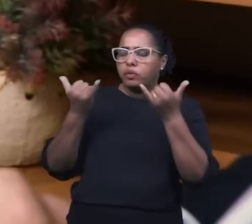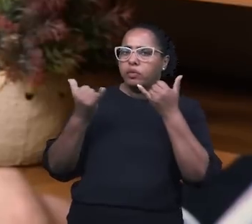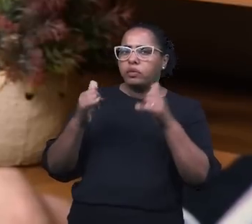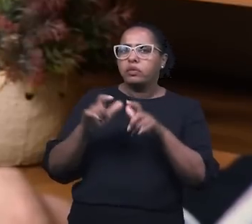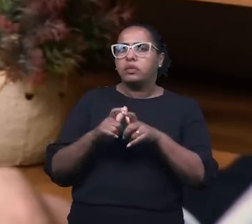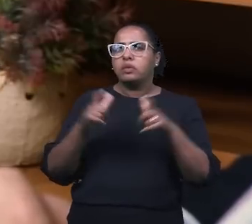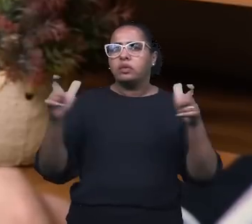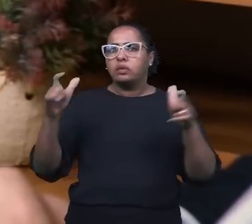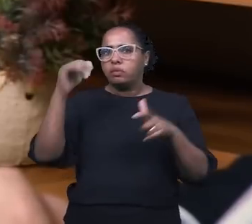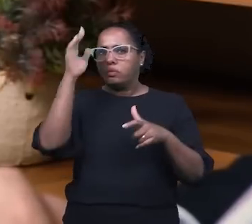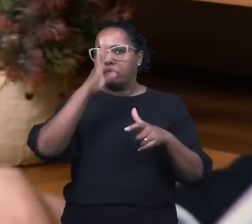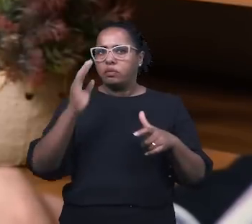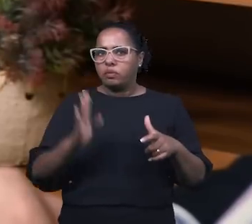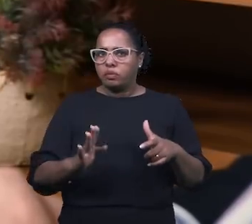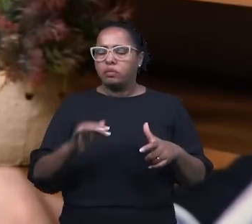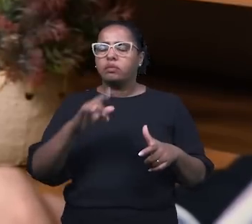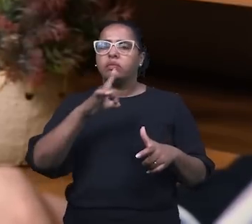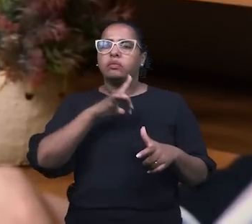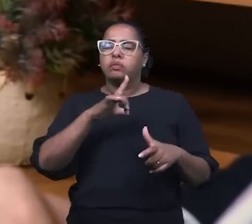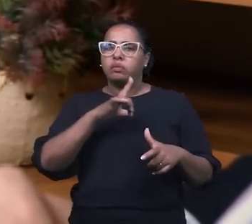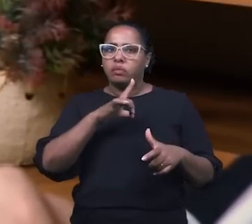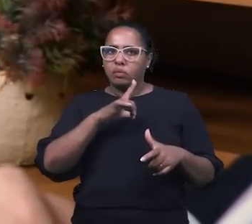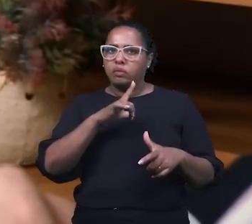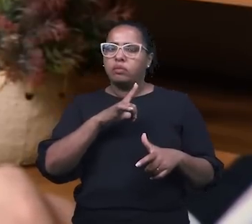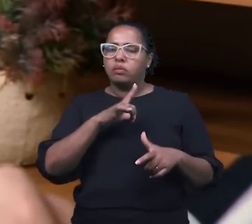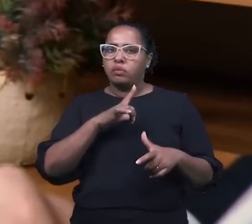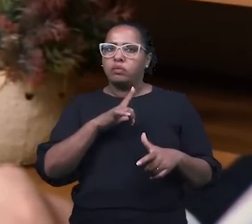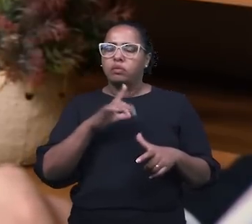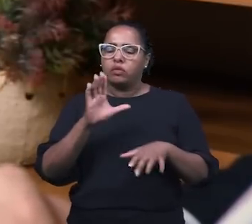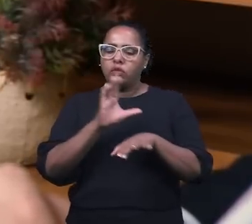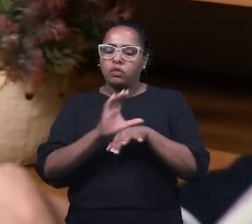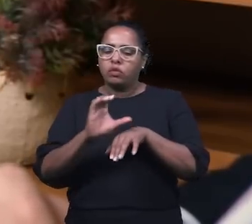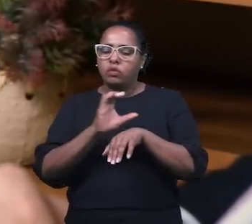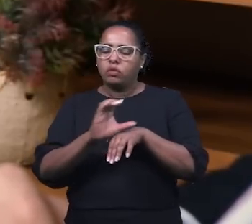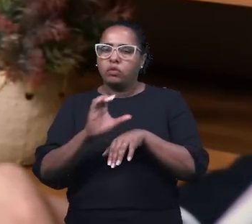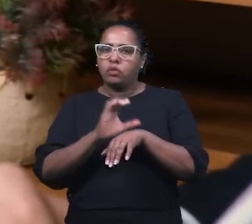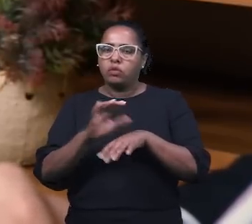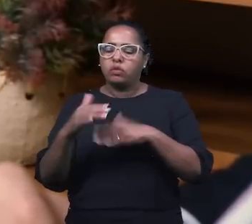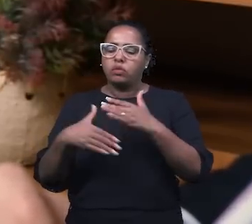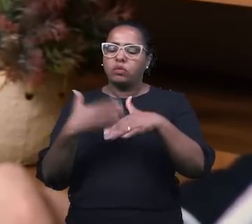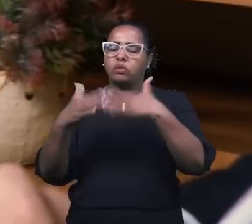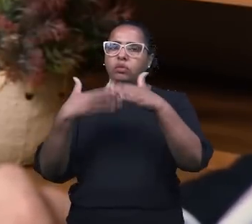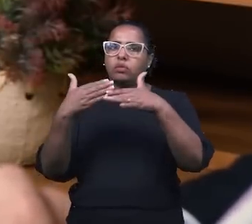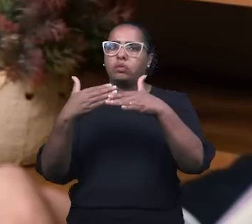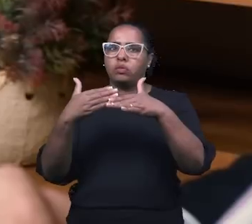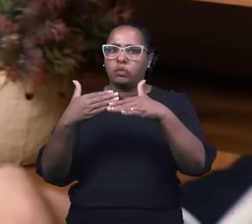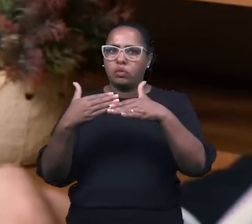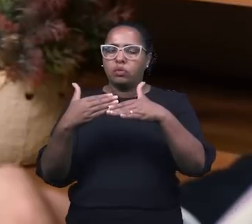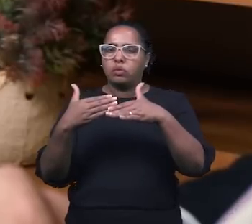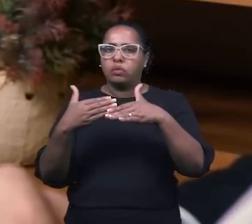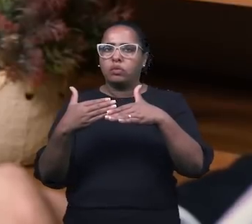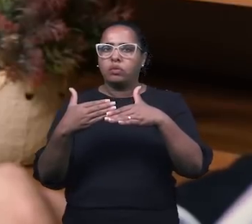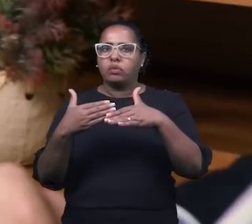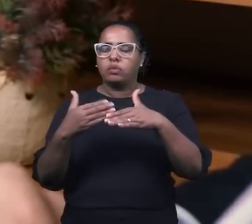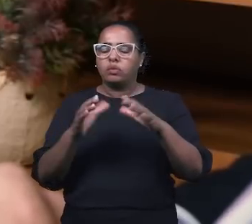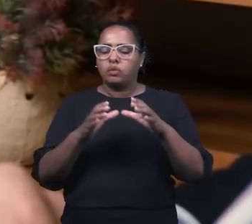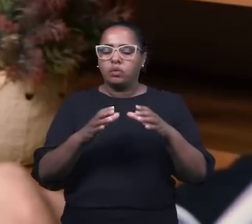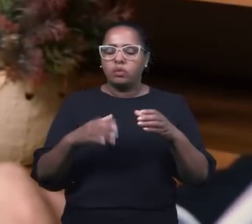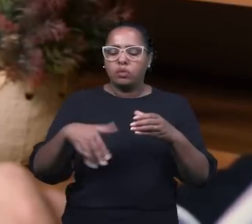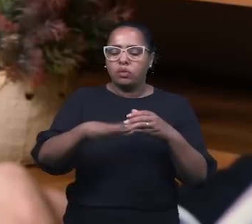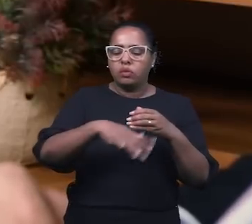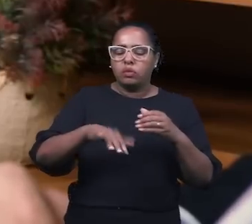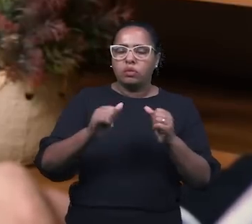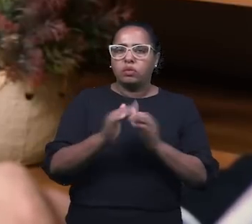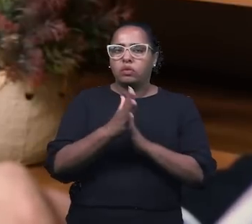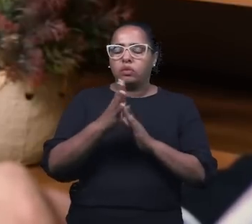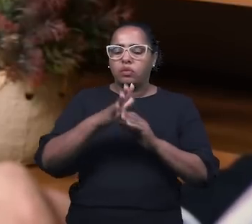Na maioria no Brasil todo tem esse curso em andamento e no Departamento de Louvor